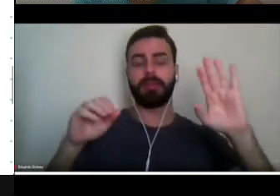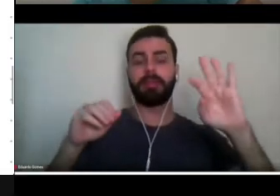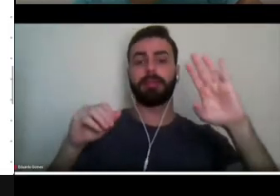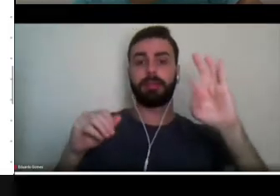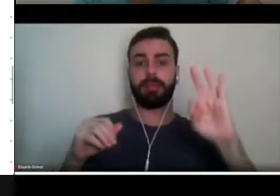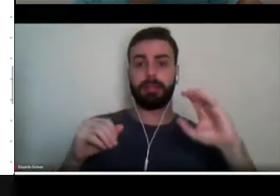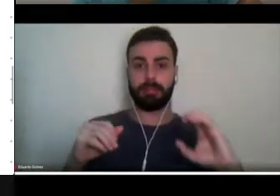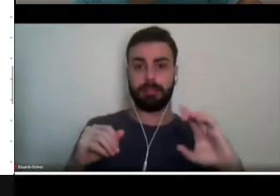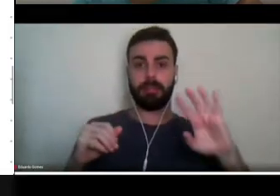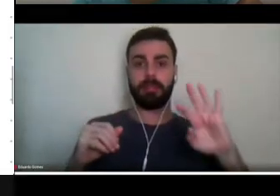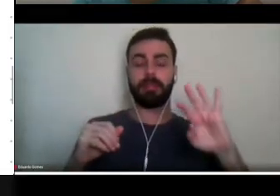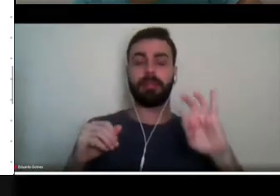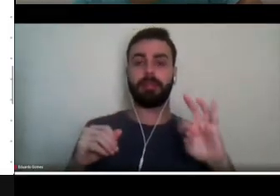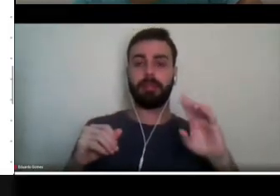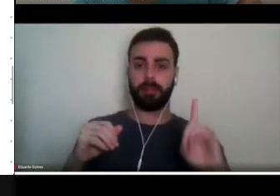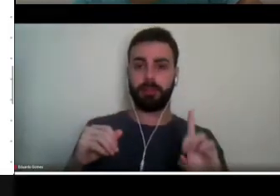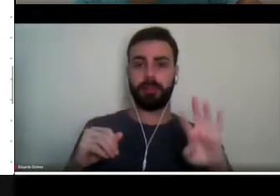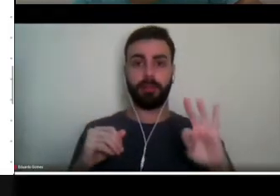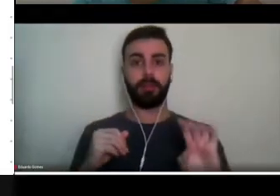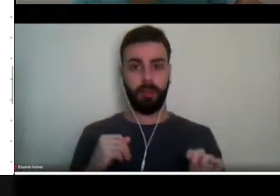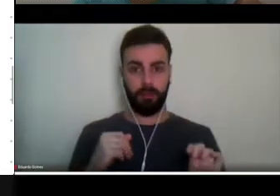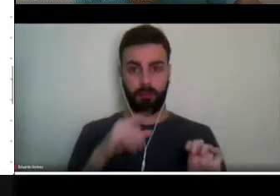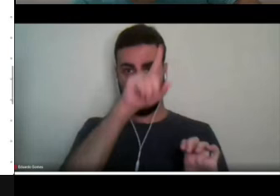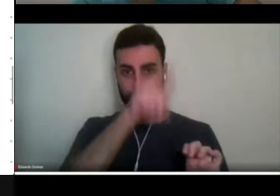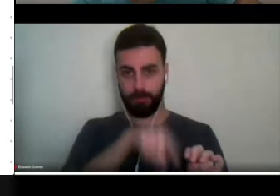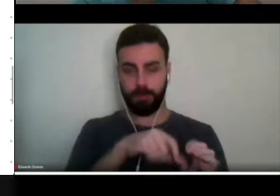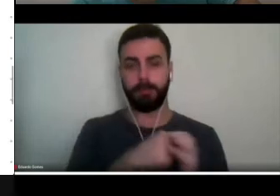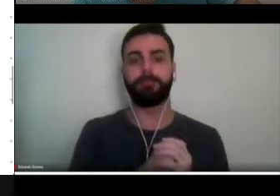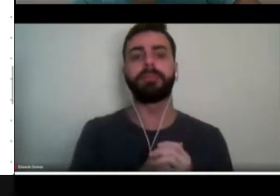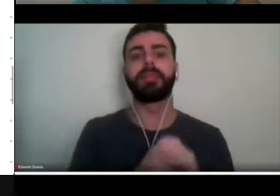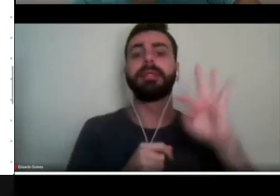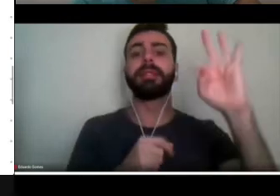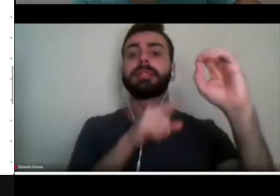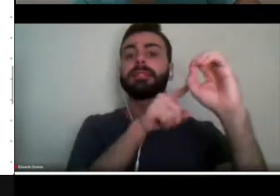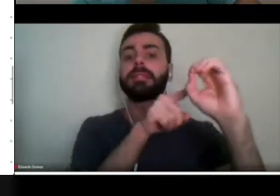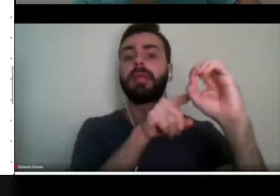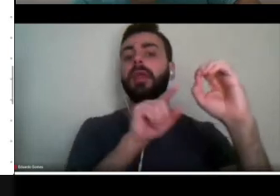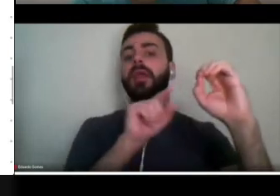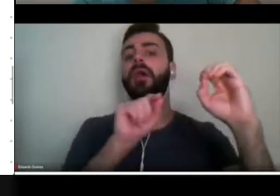a velocidade, ela é maior que zero.